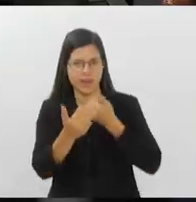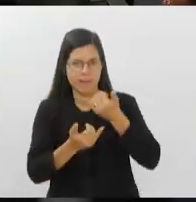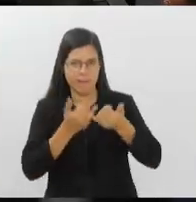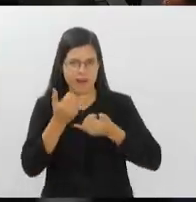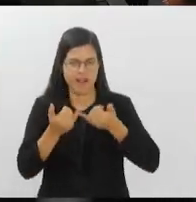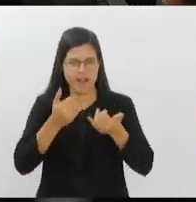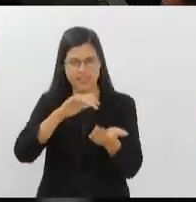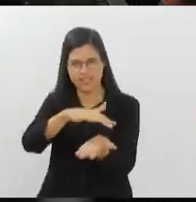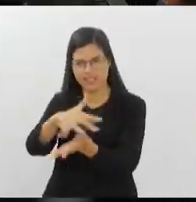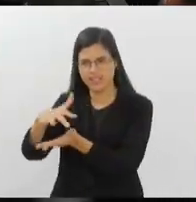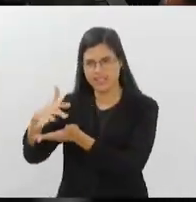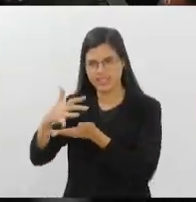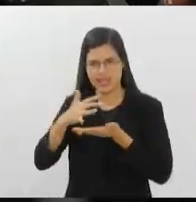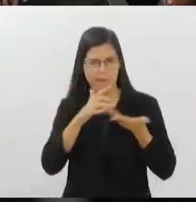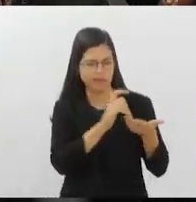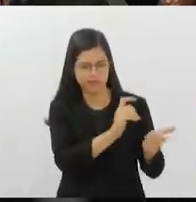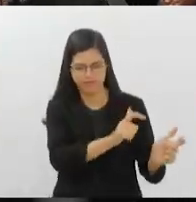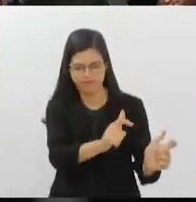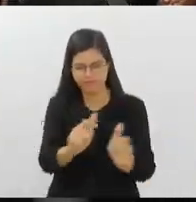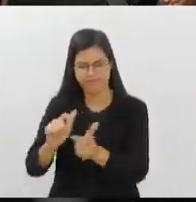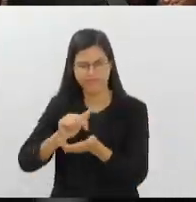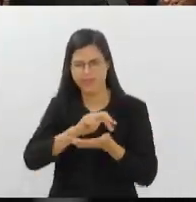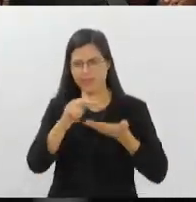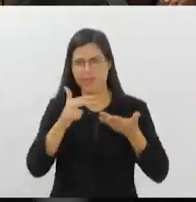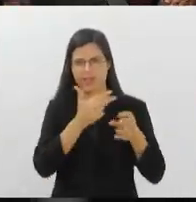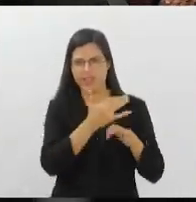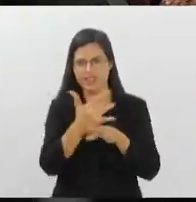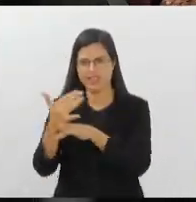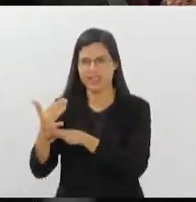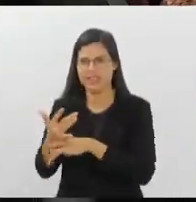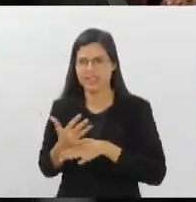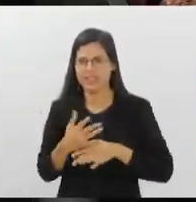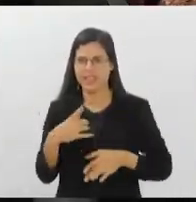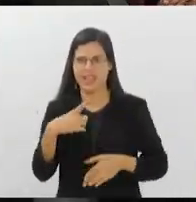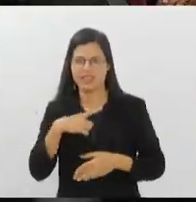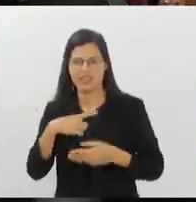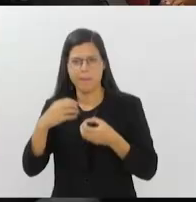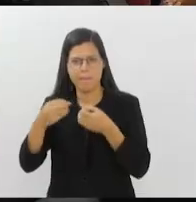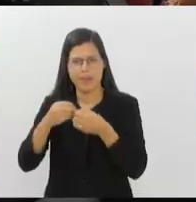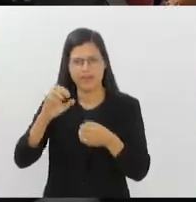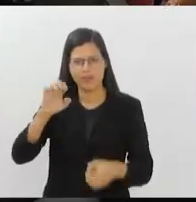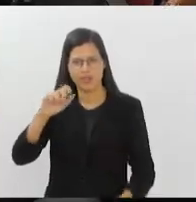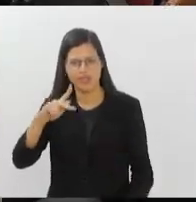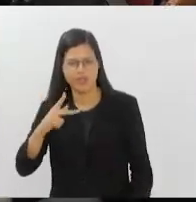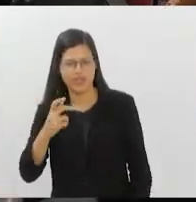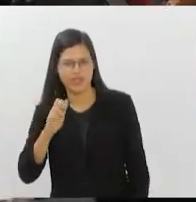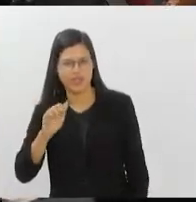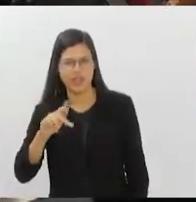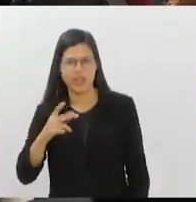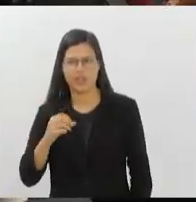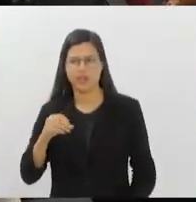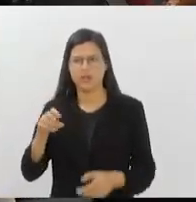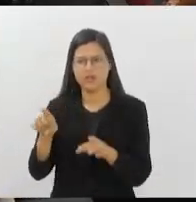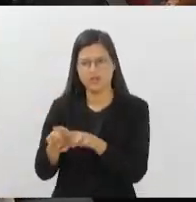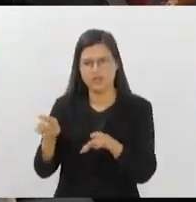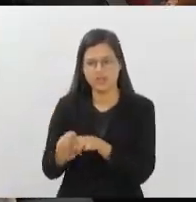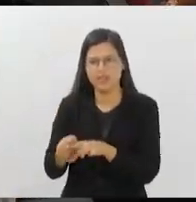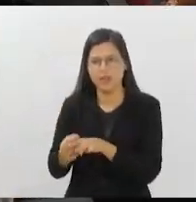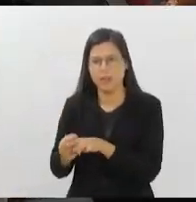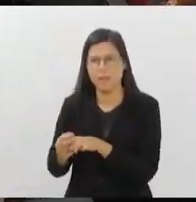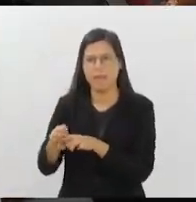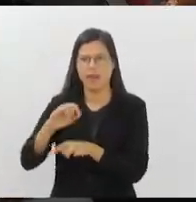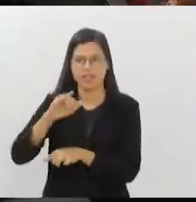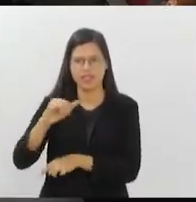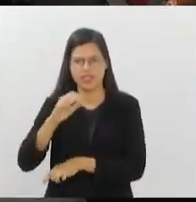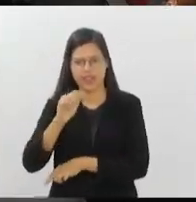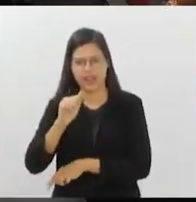samba de todo quanto é parte da cidade. A gente tem quem andou lá, que é vizinho nosso, de gente dentro, pessoal de Jacarepaguá, tem a galera até de